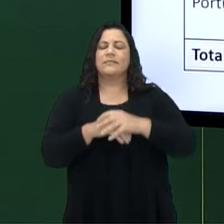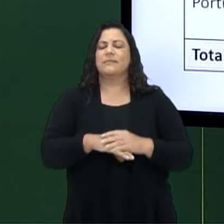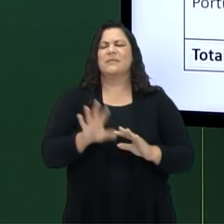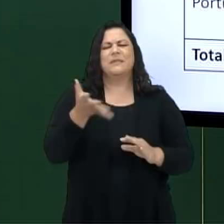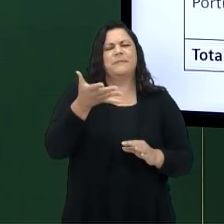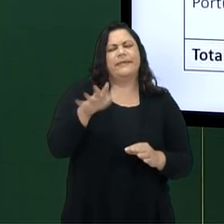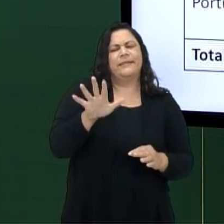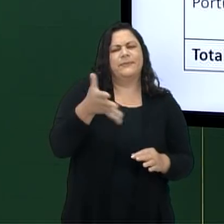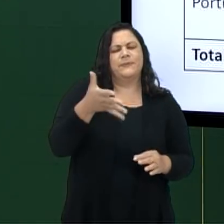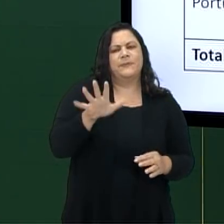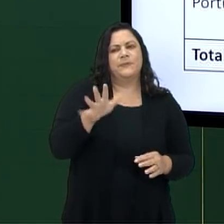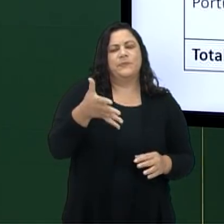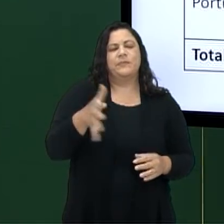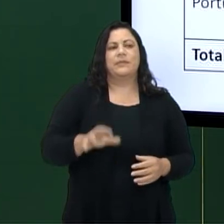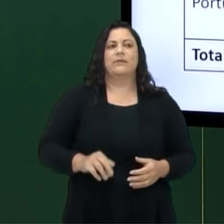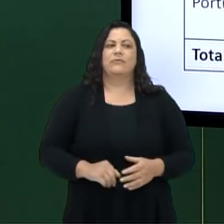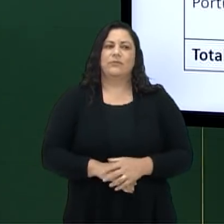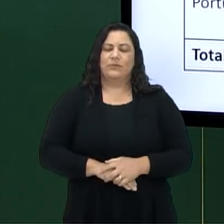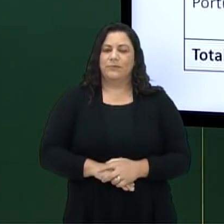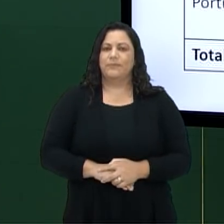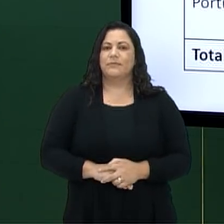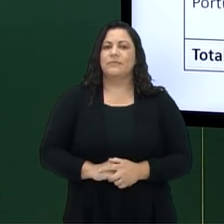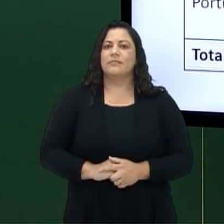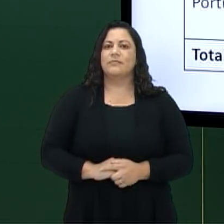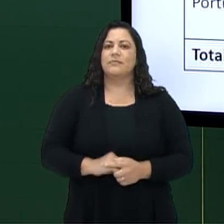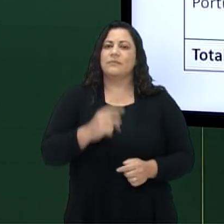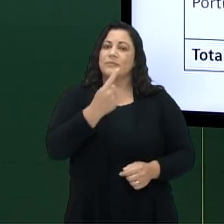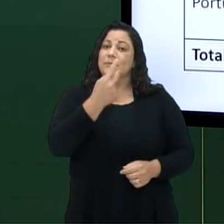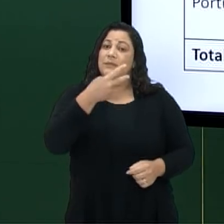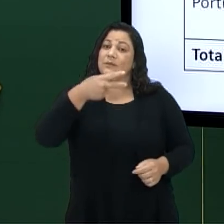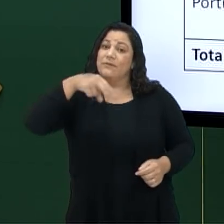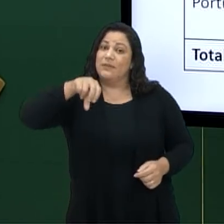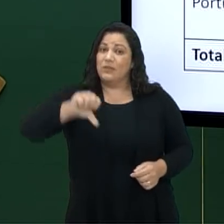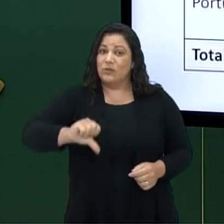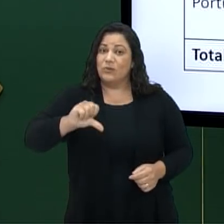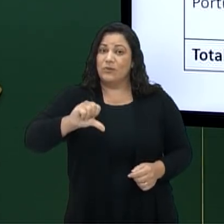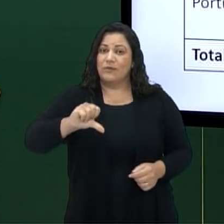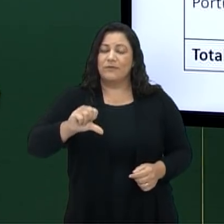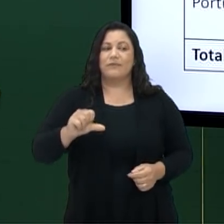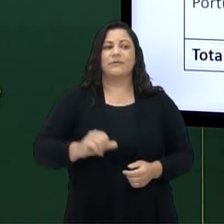Mais ou menos aqui, ok? Temos aqui o próximo setor, então.